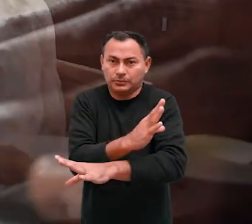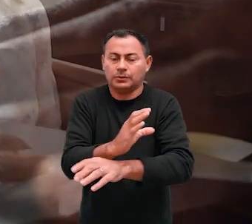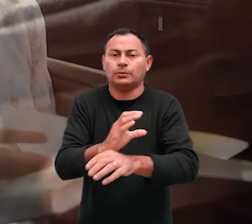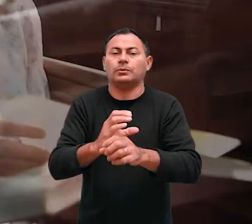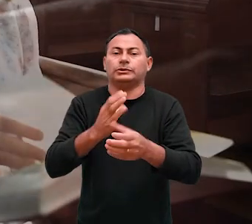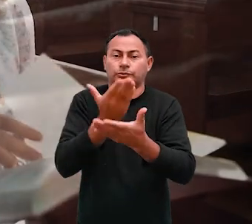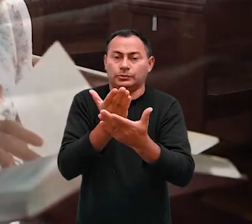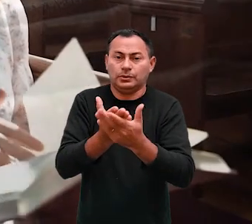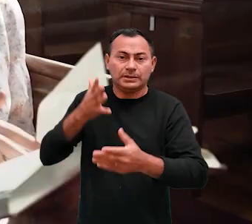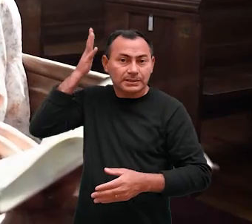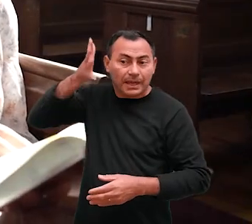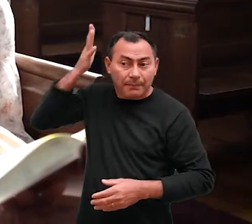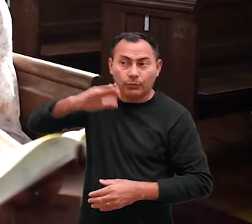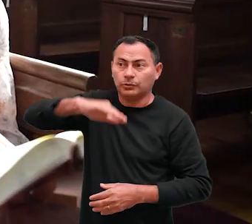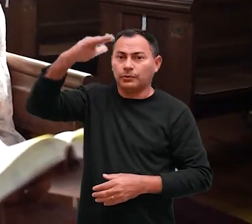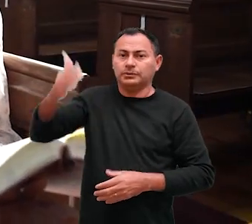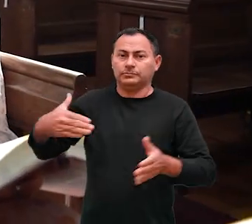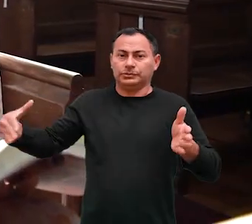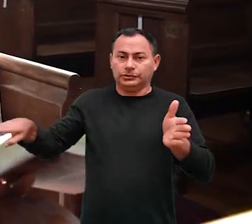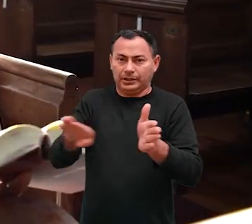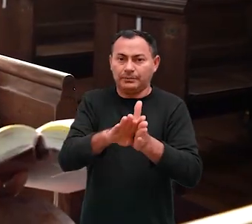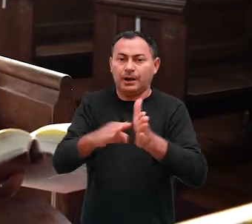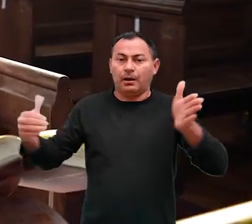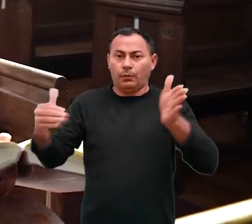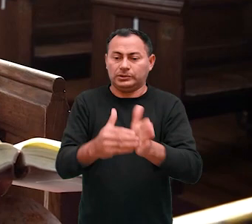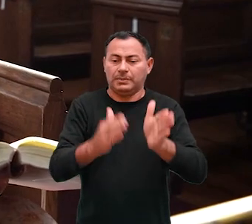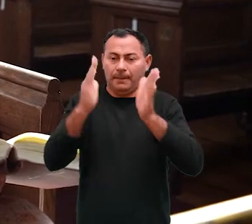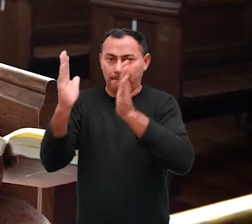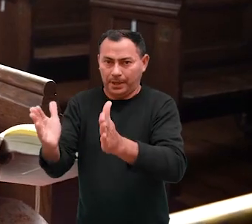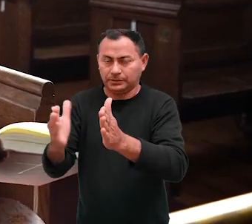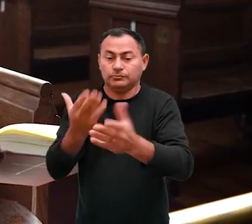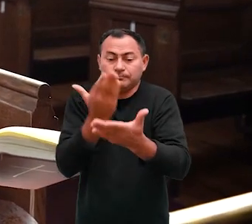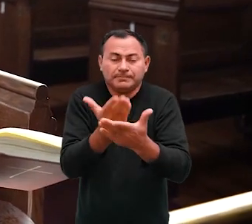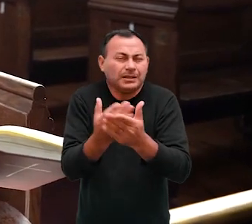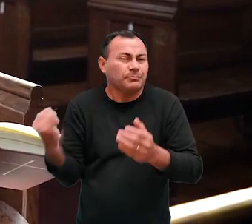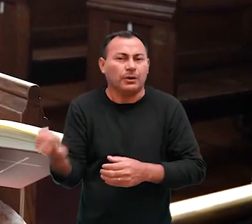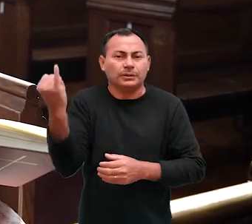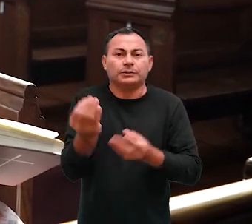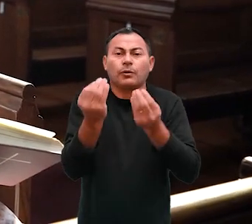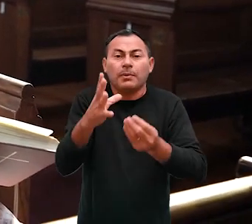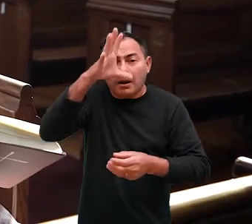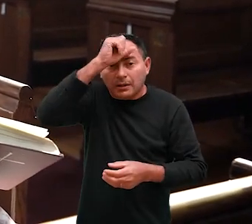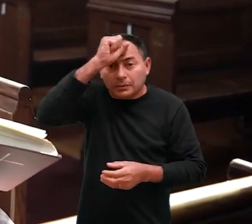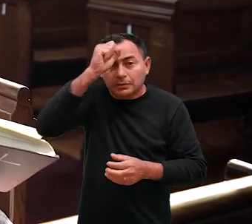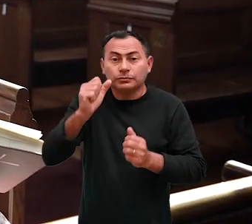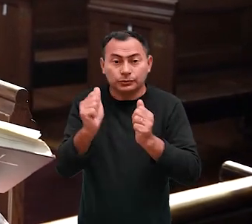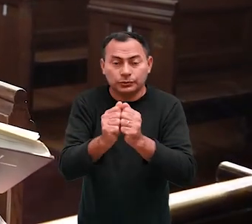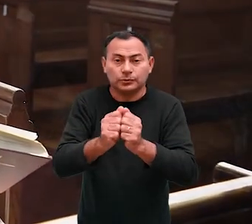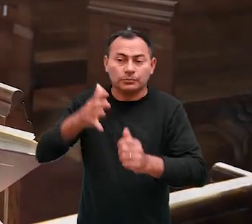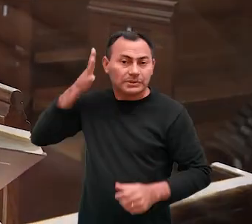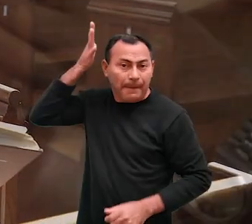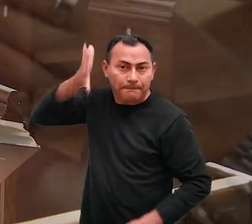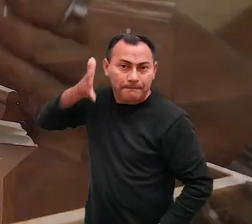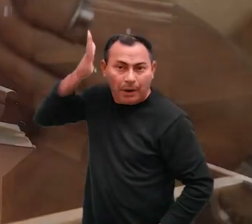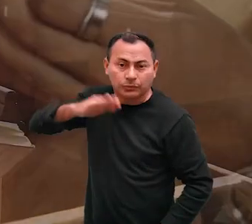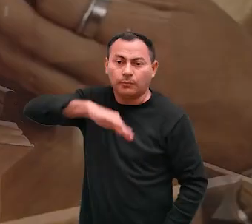Sermão do Monte. Chegamos à última parte desse estudo tão precioso, hein? Como aprendemos juntos aqui no Sermão